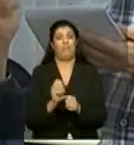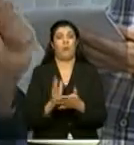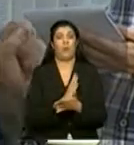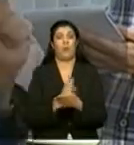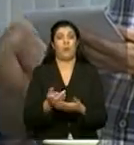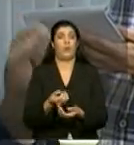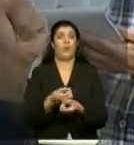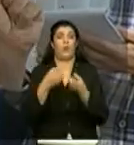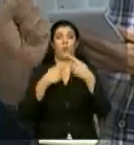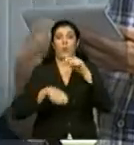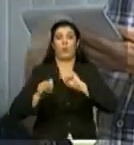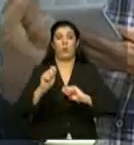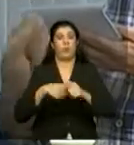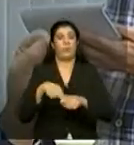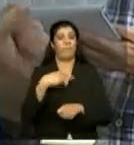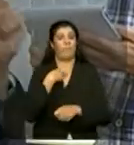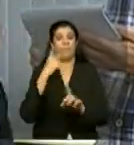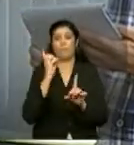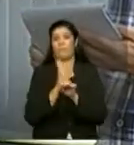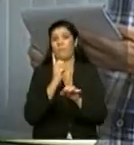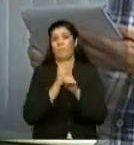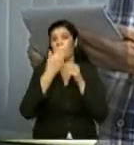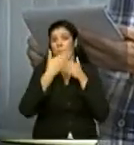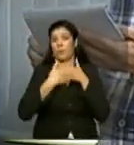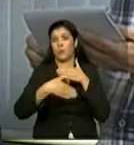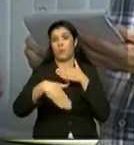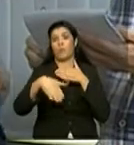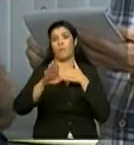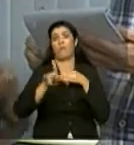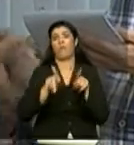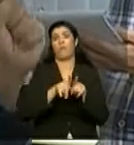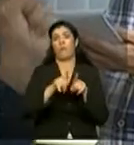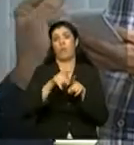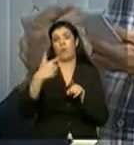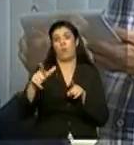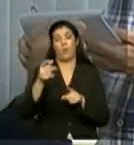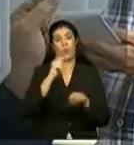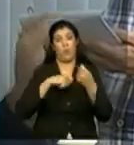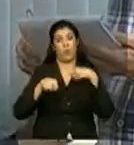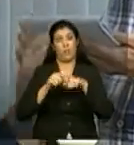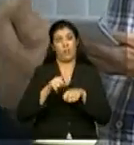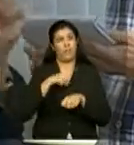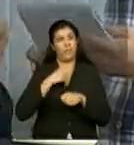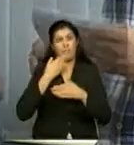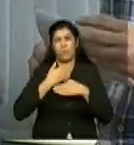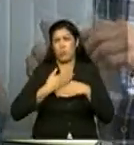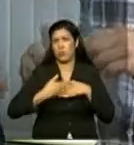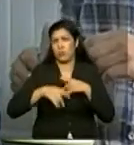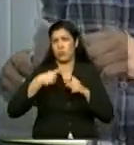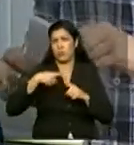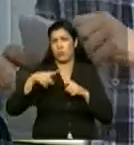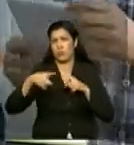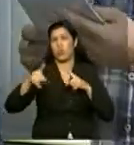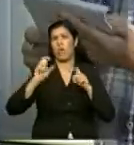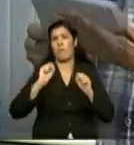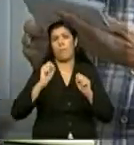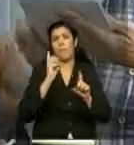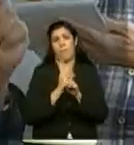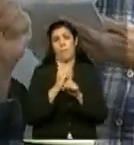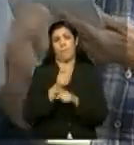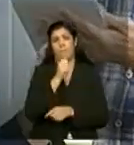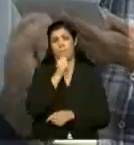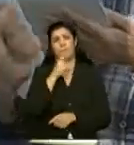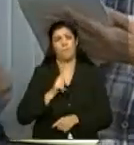que não se podem encontrar para corrigir um tempo e outras e também a que terá corrido muito mais tempo se podem encontrar